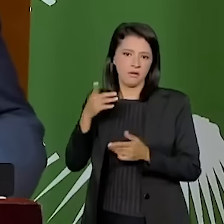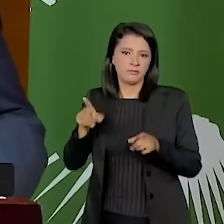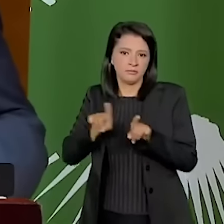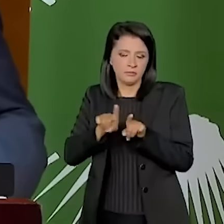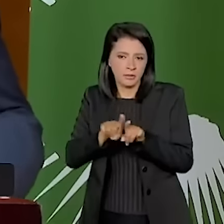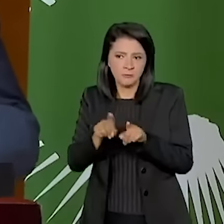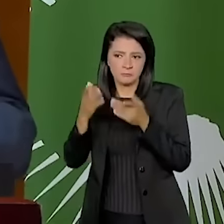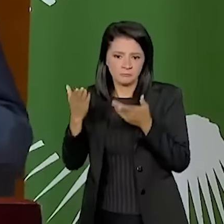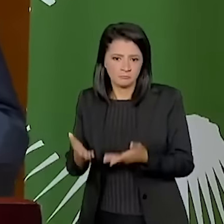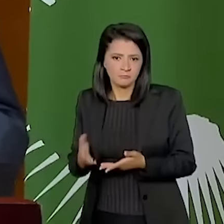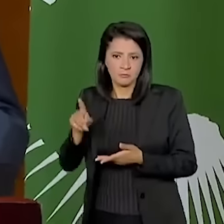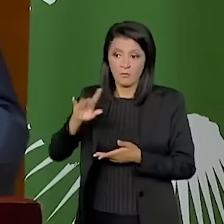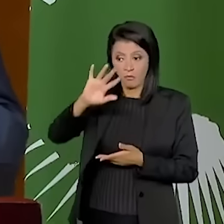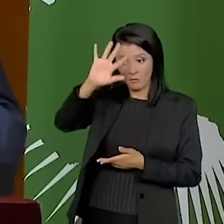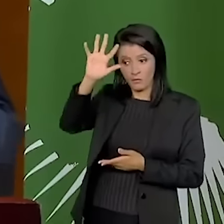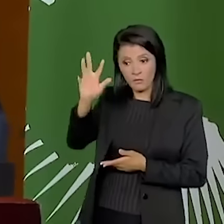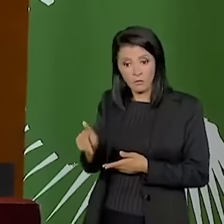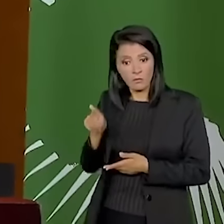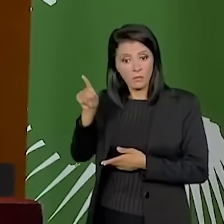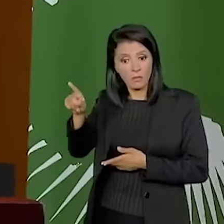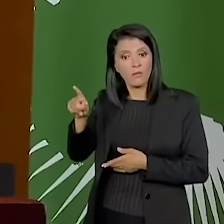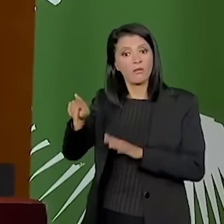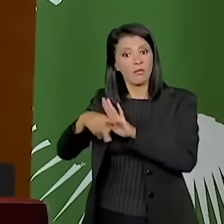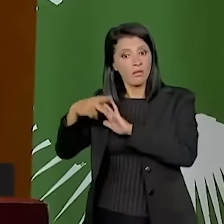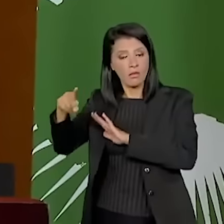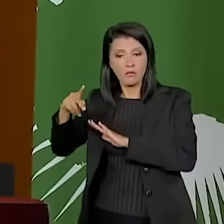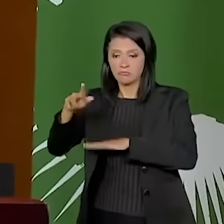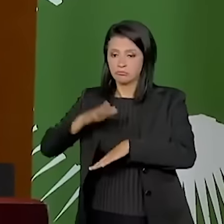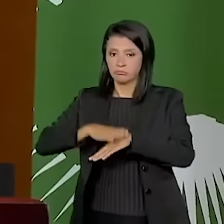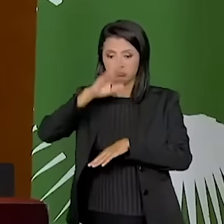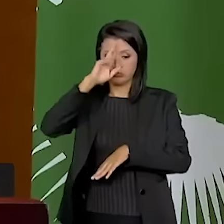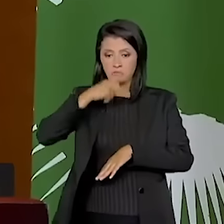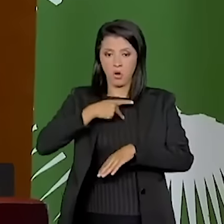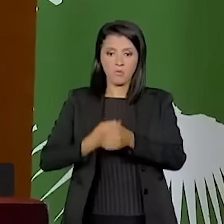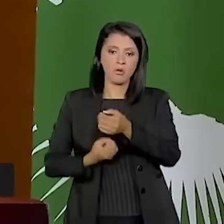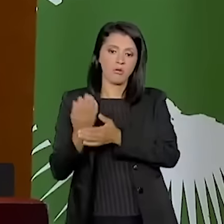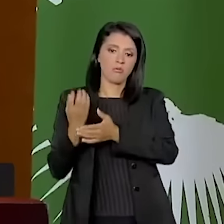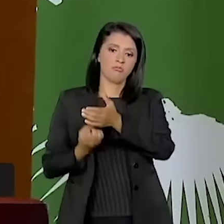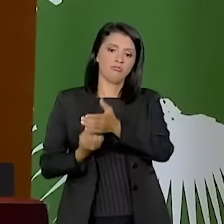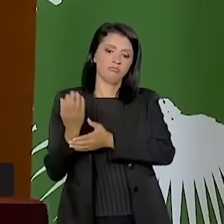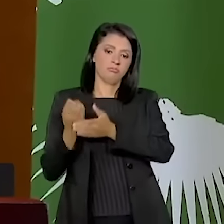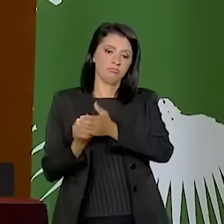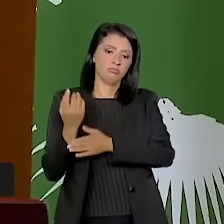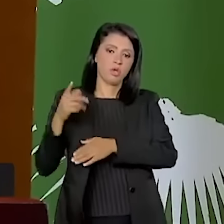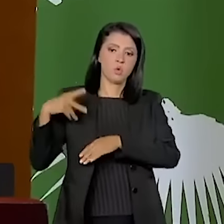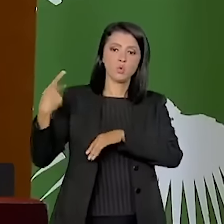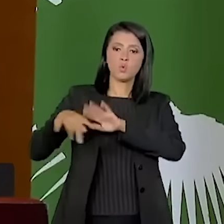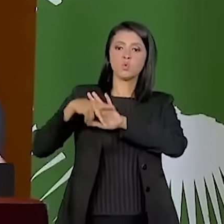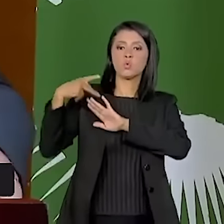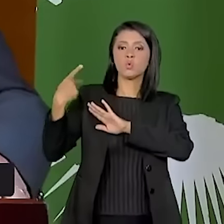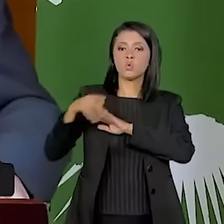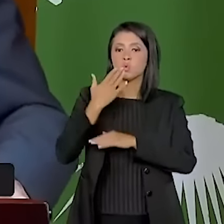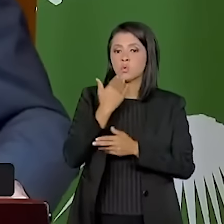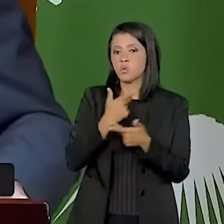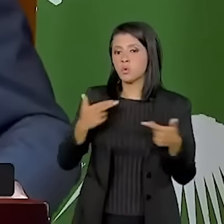sobretudo, esse continente era um continente autossuficiente na produção dos seus próprios